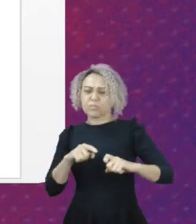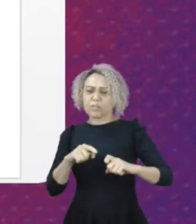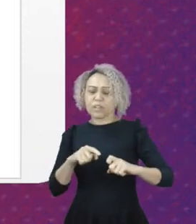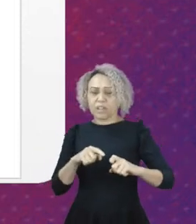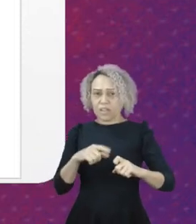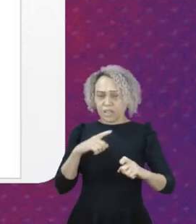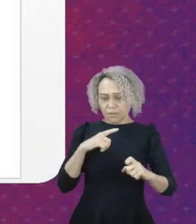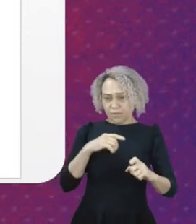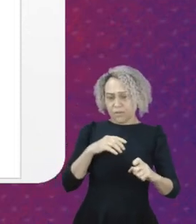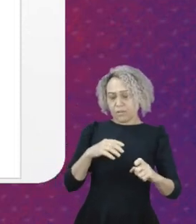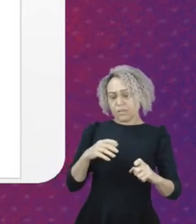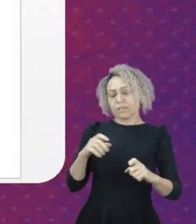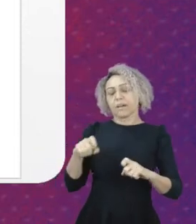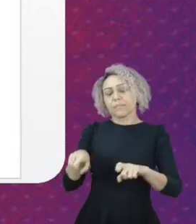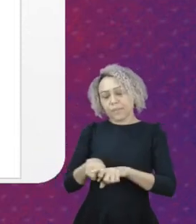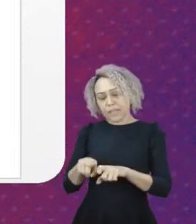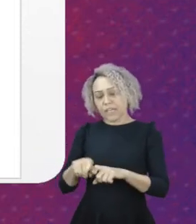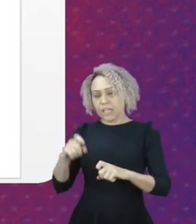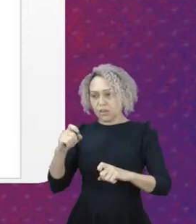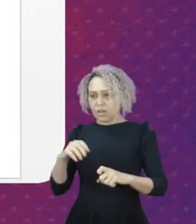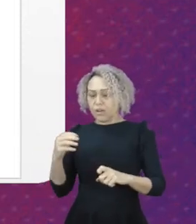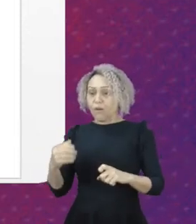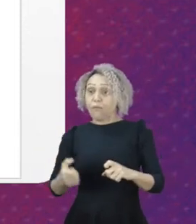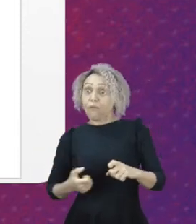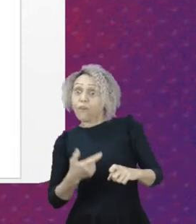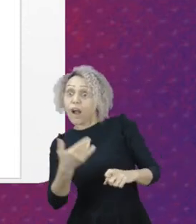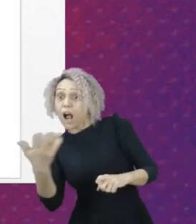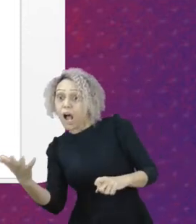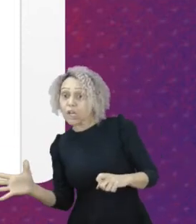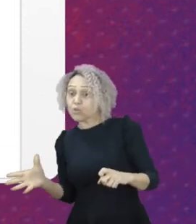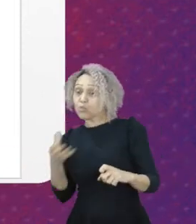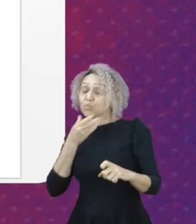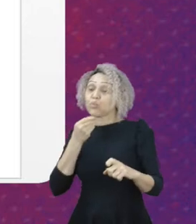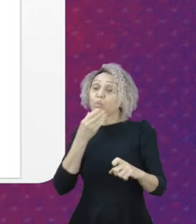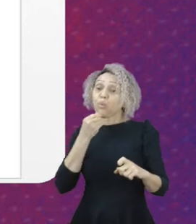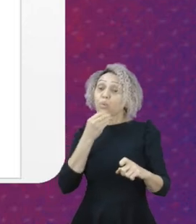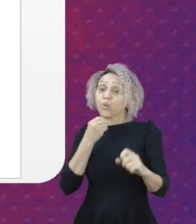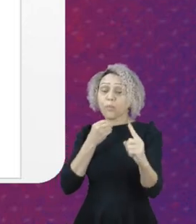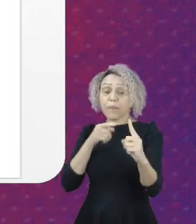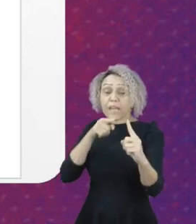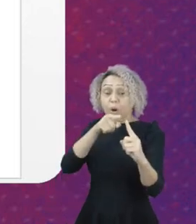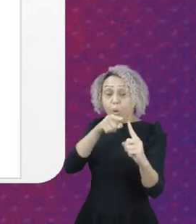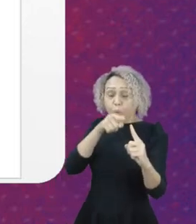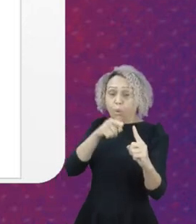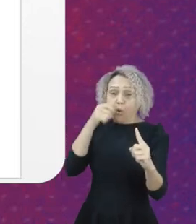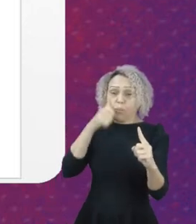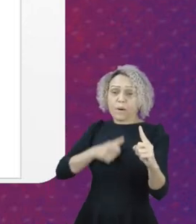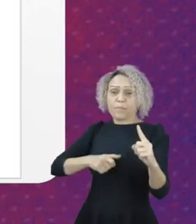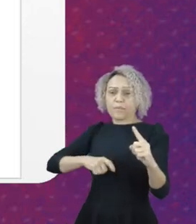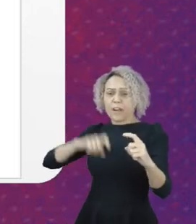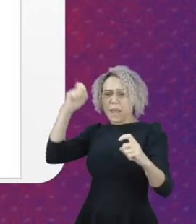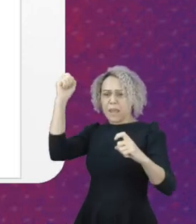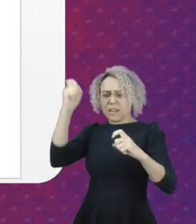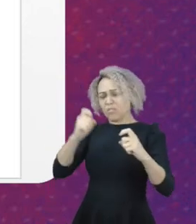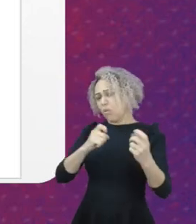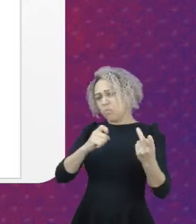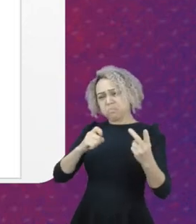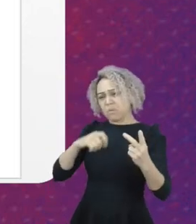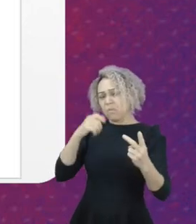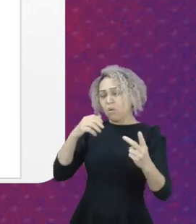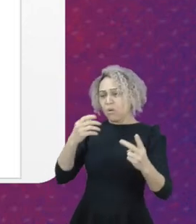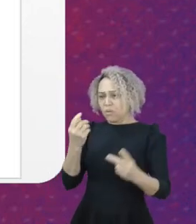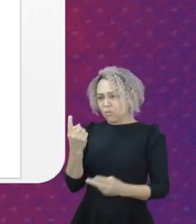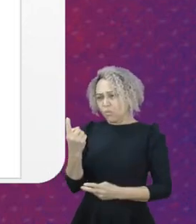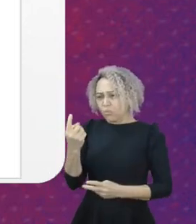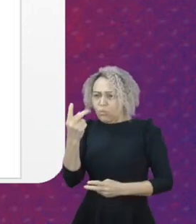os estupros corretivos. Os estupros coletivos que acontecem quando existe mais de um estuprador, né? A partir de dois